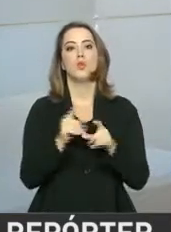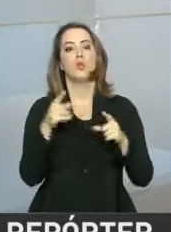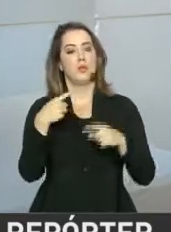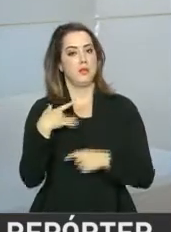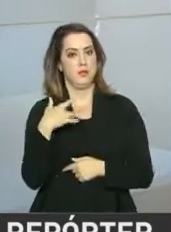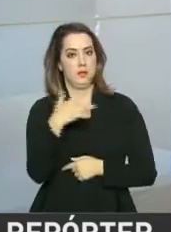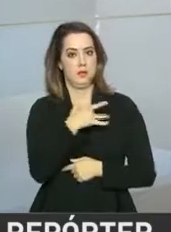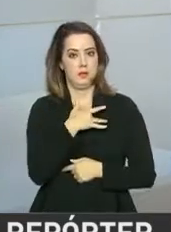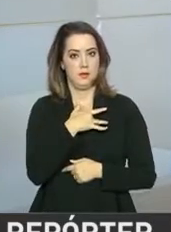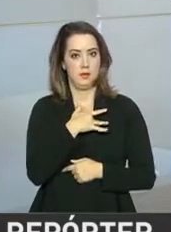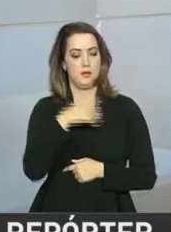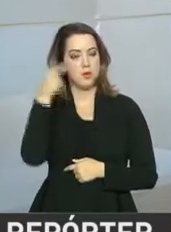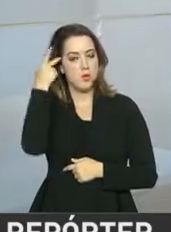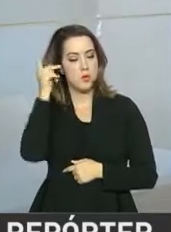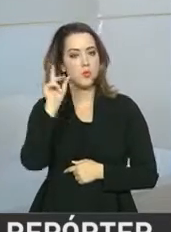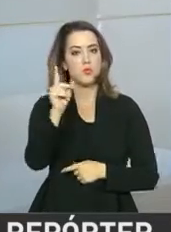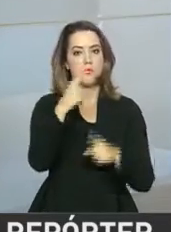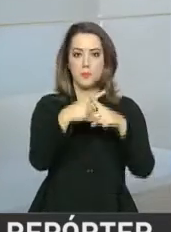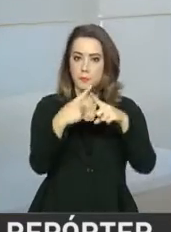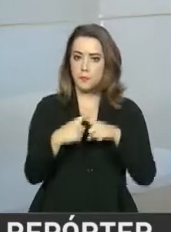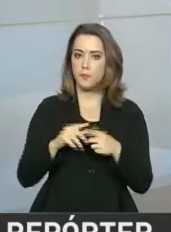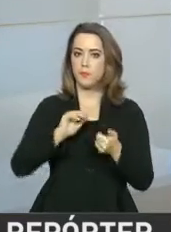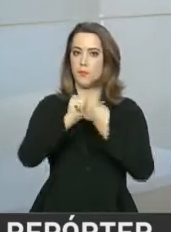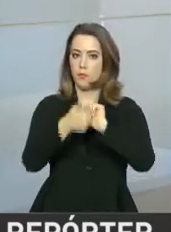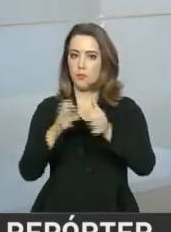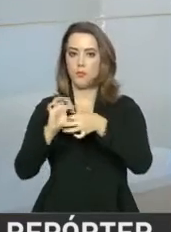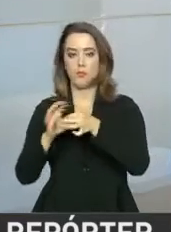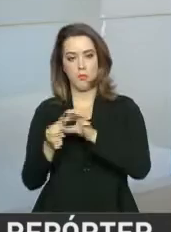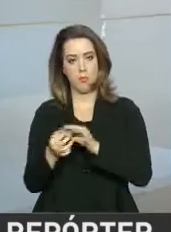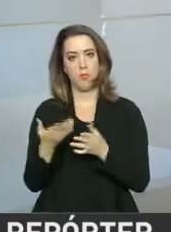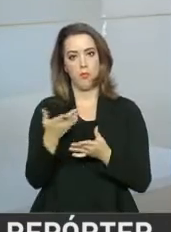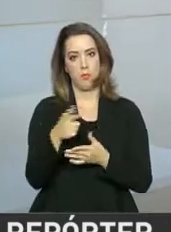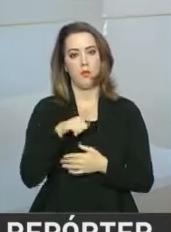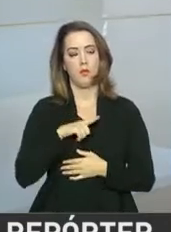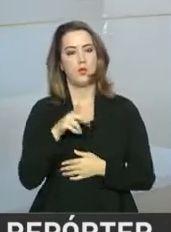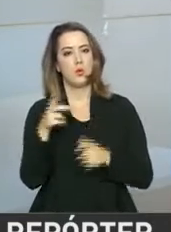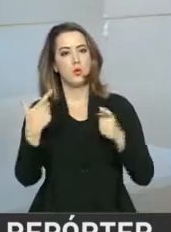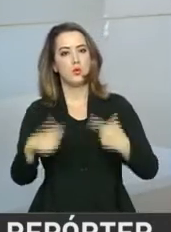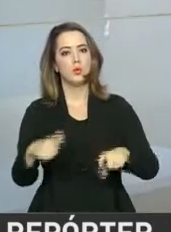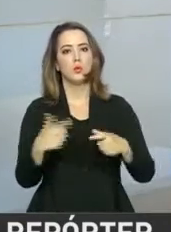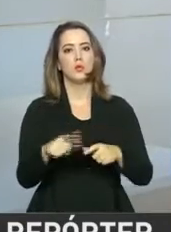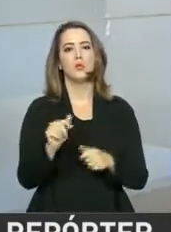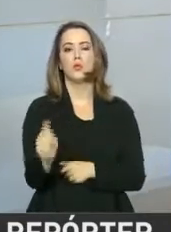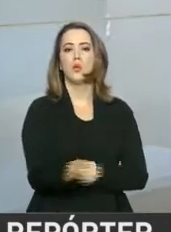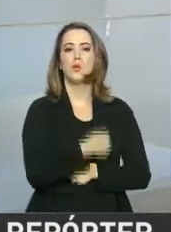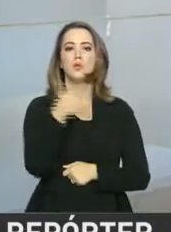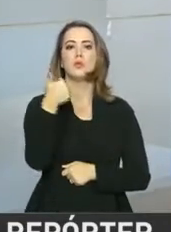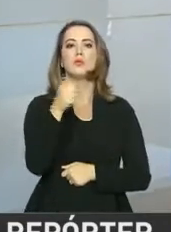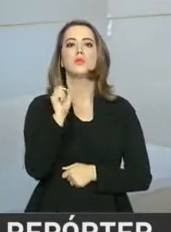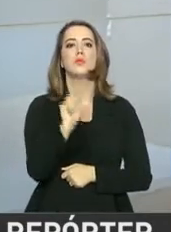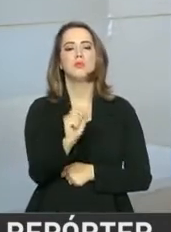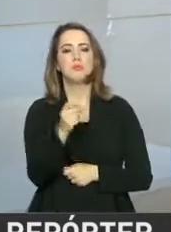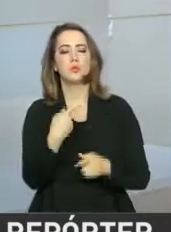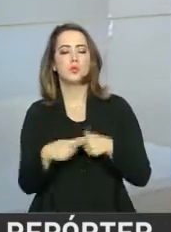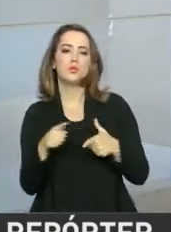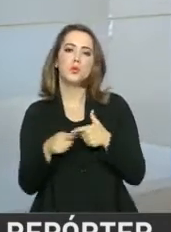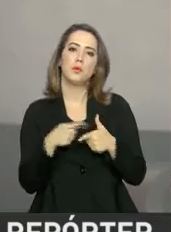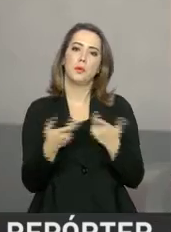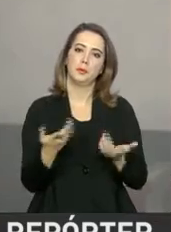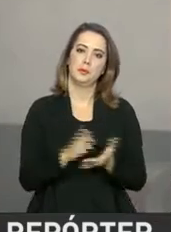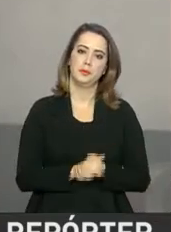Saúde para os Jogos Olímpicos e Paralímpicos. O local vai tornar mais eficaz o atendimento de possíveis